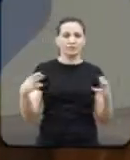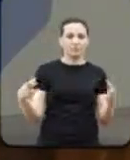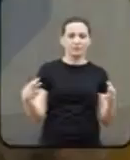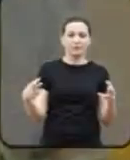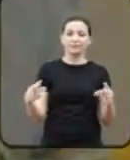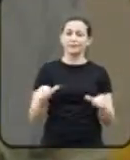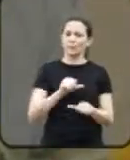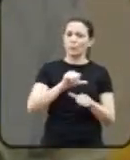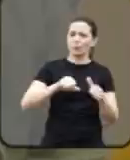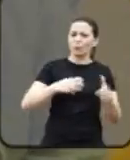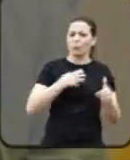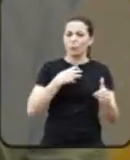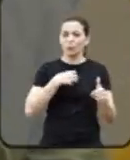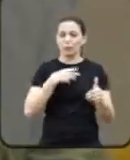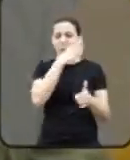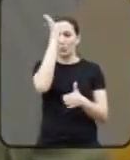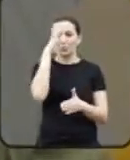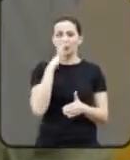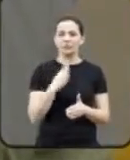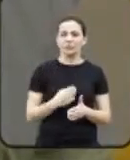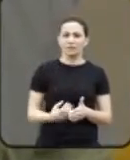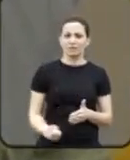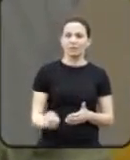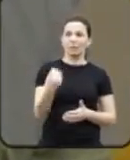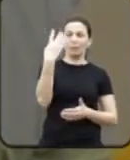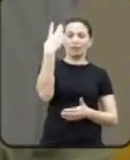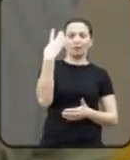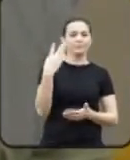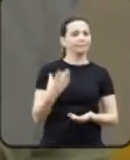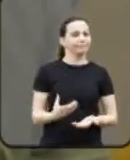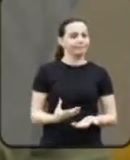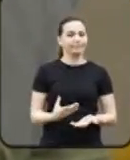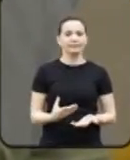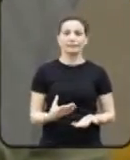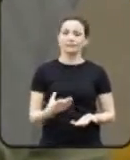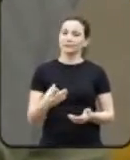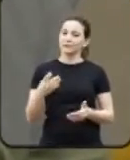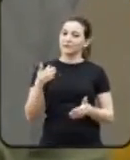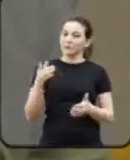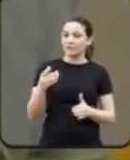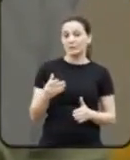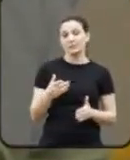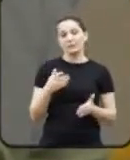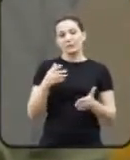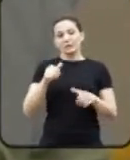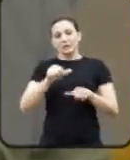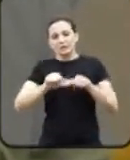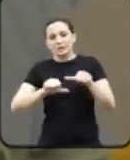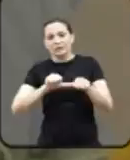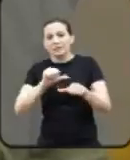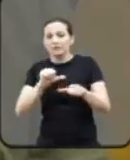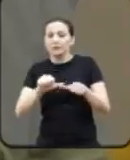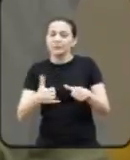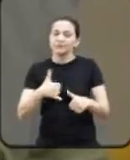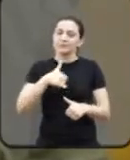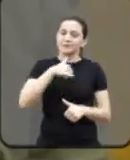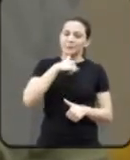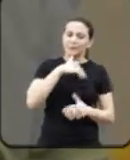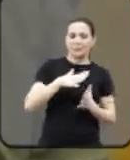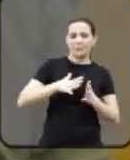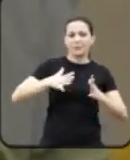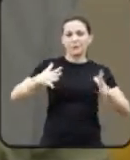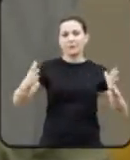repente? Mudou, né? Graças a Deus está mudando, né? Não que mudou, mas está mudando. Infelizmente, a